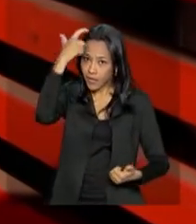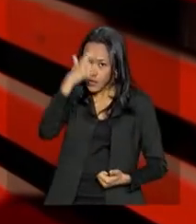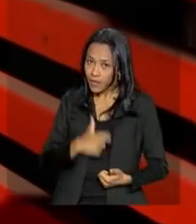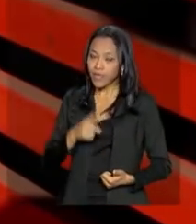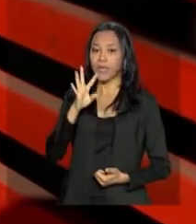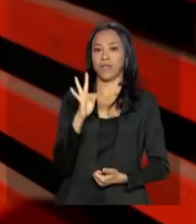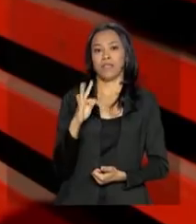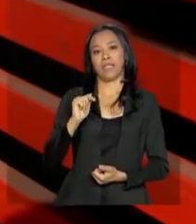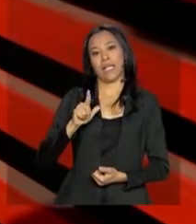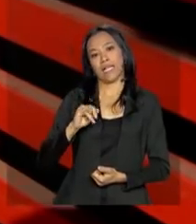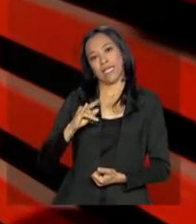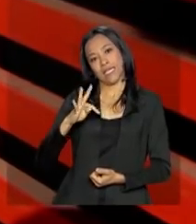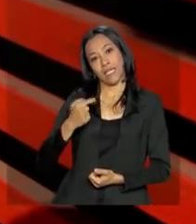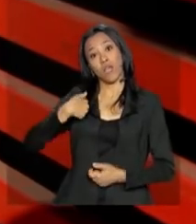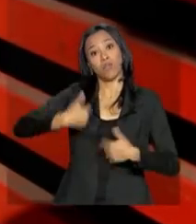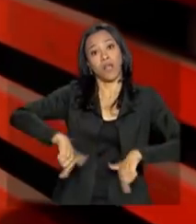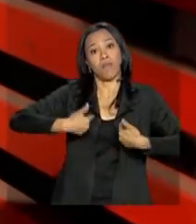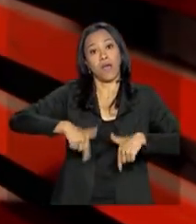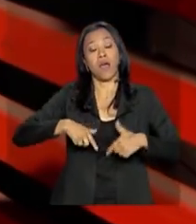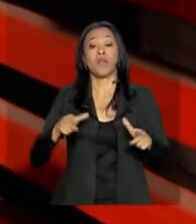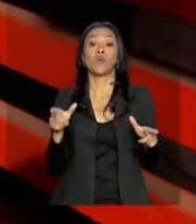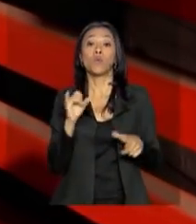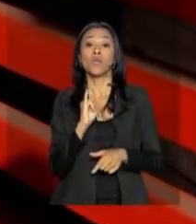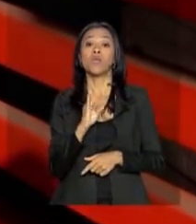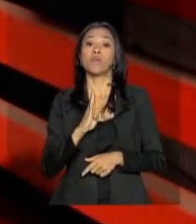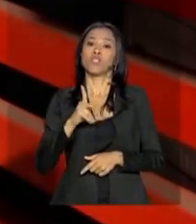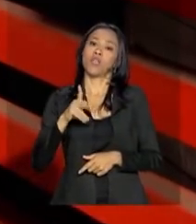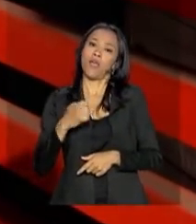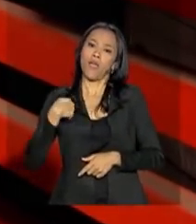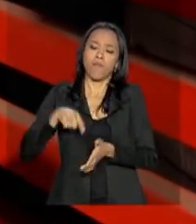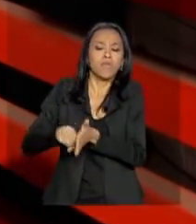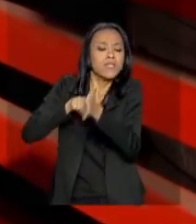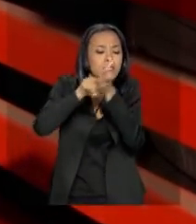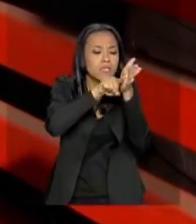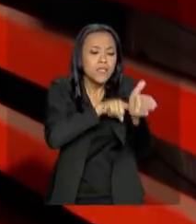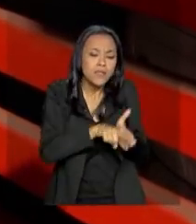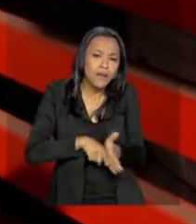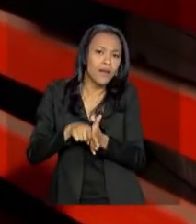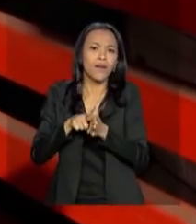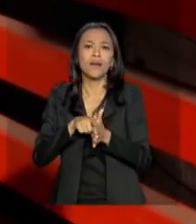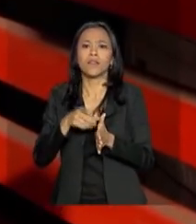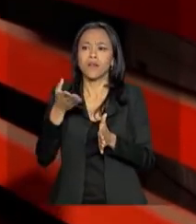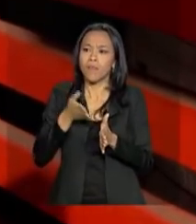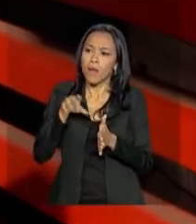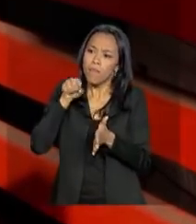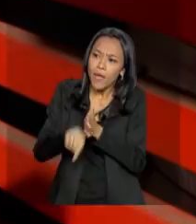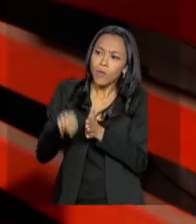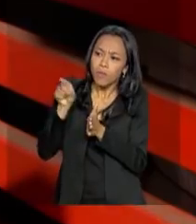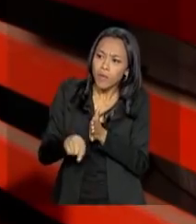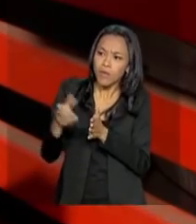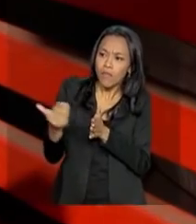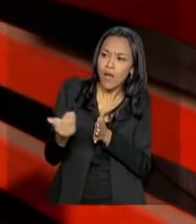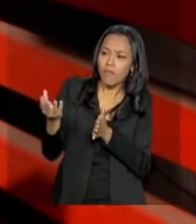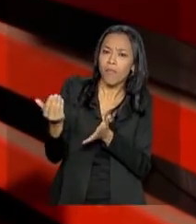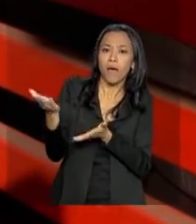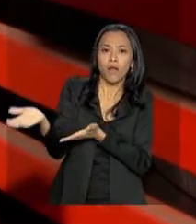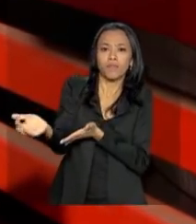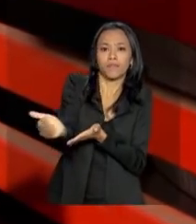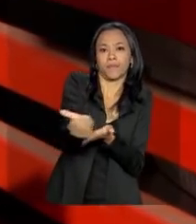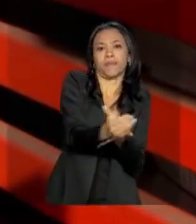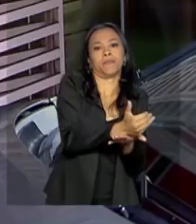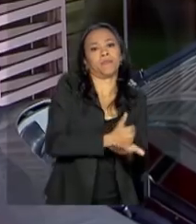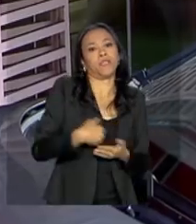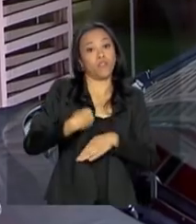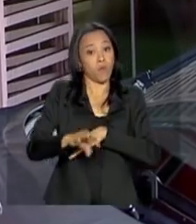trabalho no tse há gente pesquisas nós estamos passando aqui na quadra fazendo as perguntas pra cima ao censo demográfico de